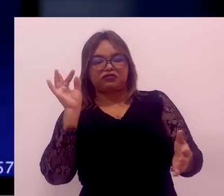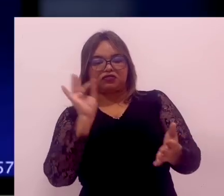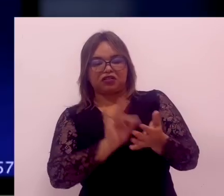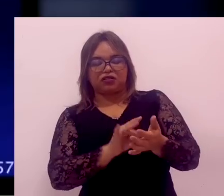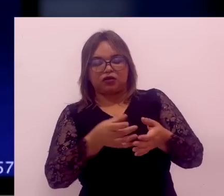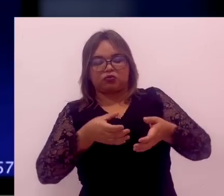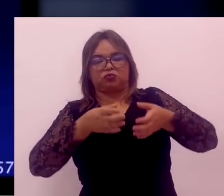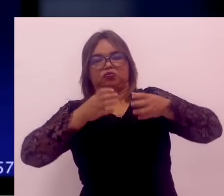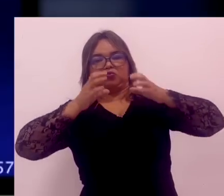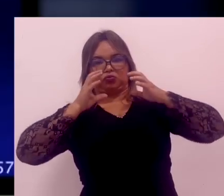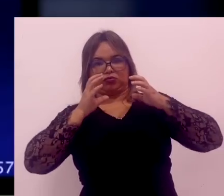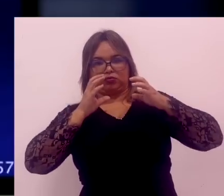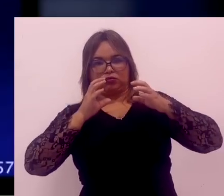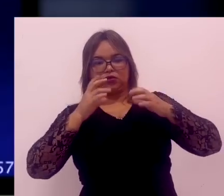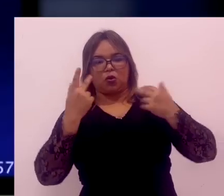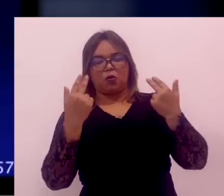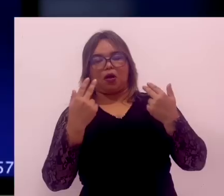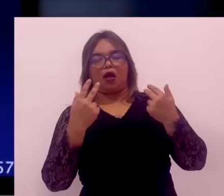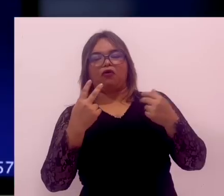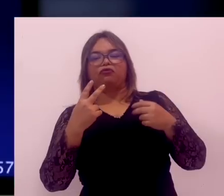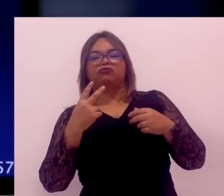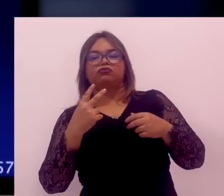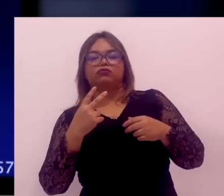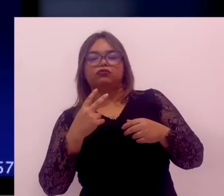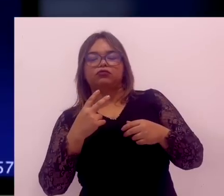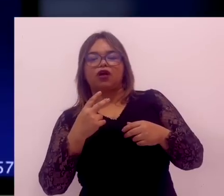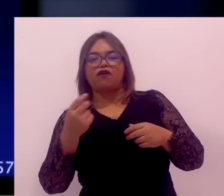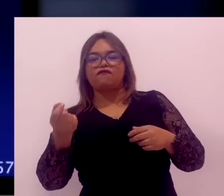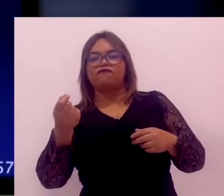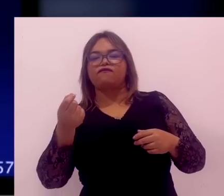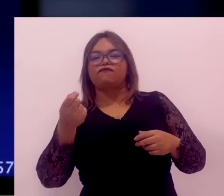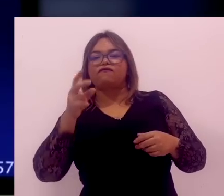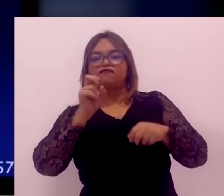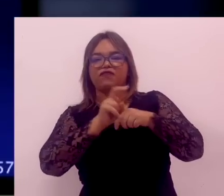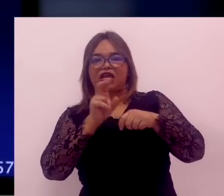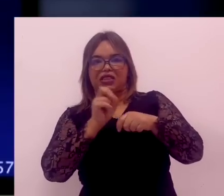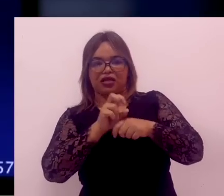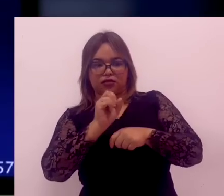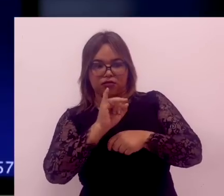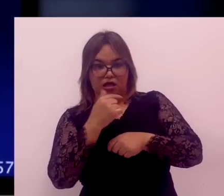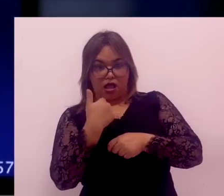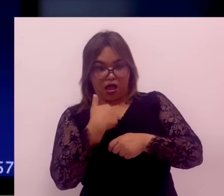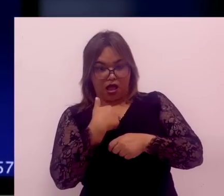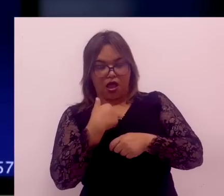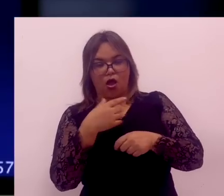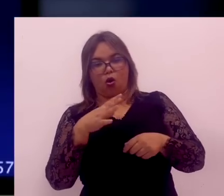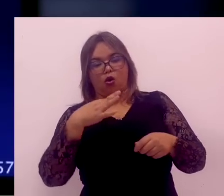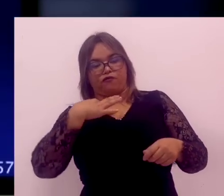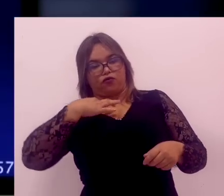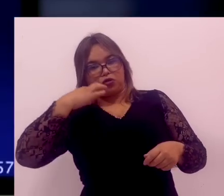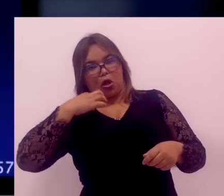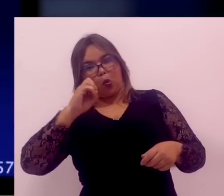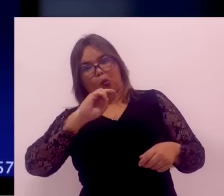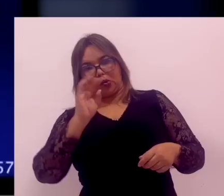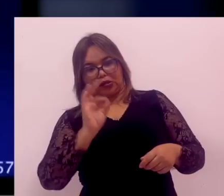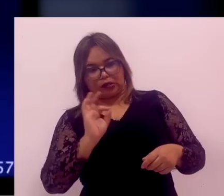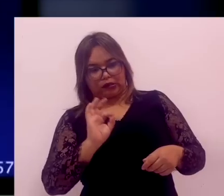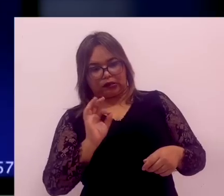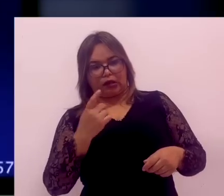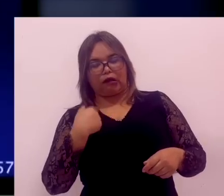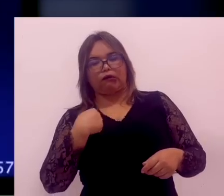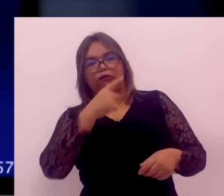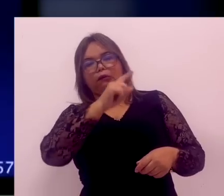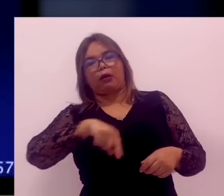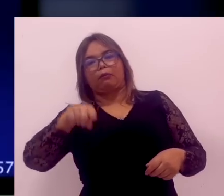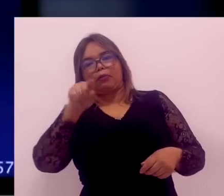Sócrates bebeu. Se algum dia, voluntariamente ou não, violar esse voto. E um membro vestido de esqueleto coloca seus